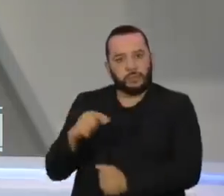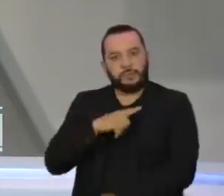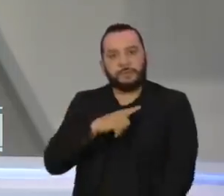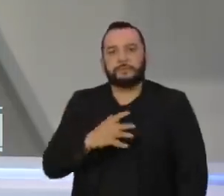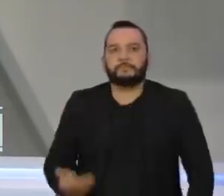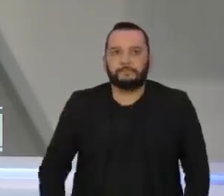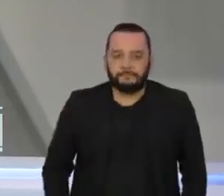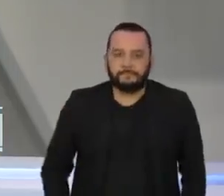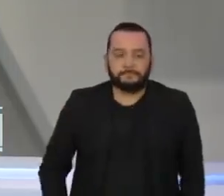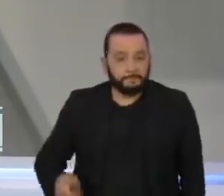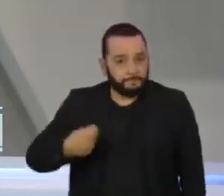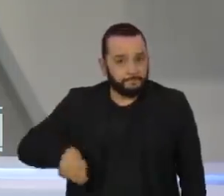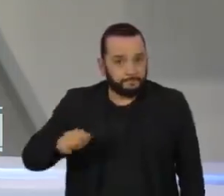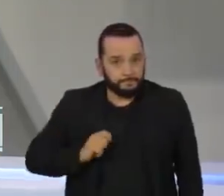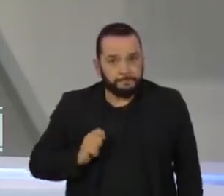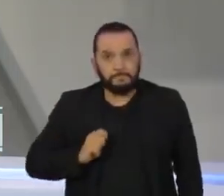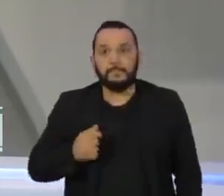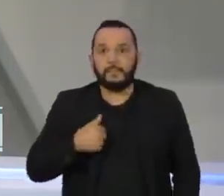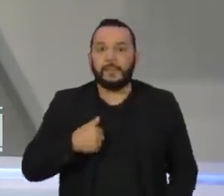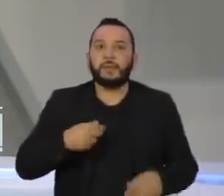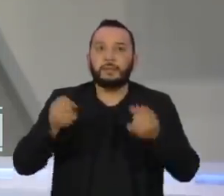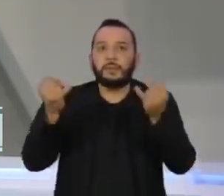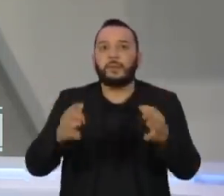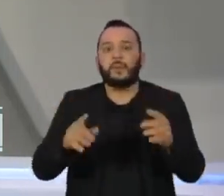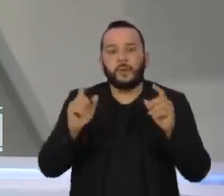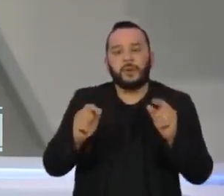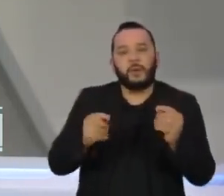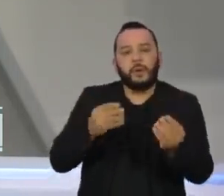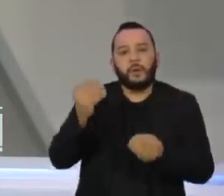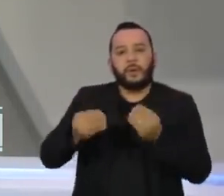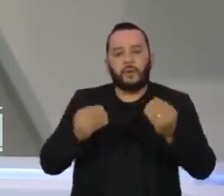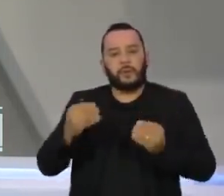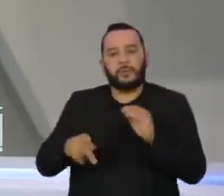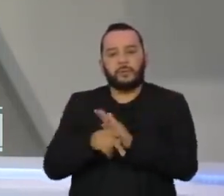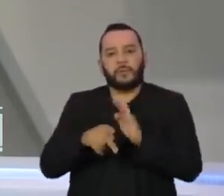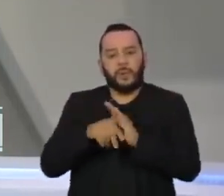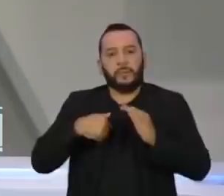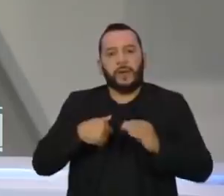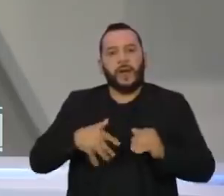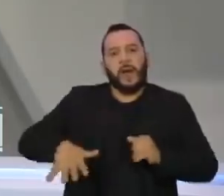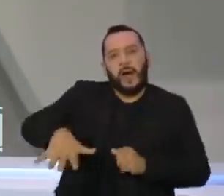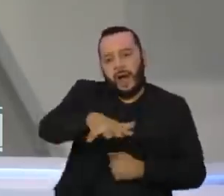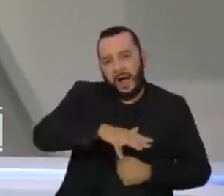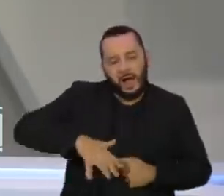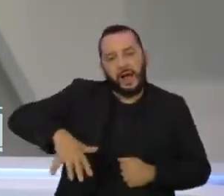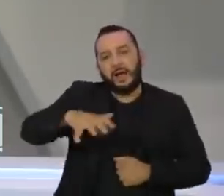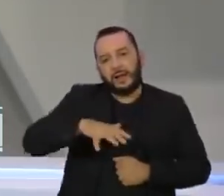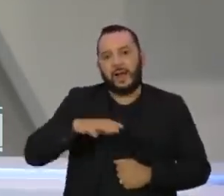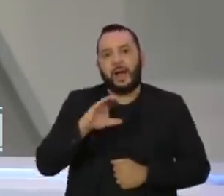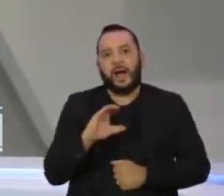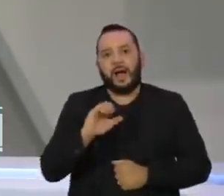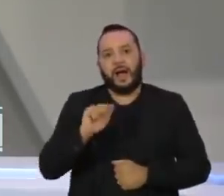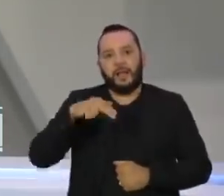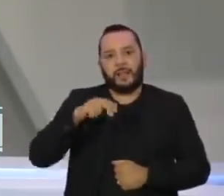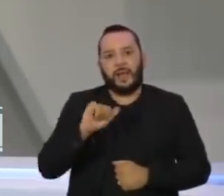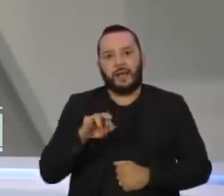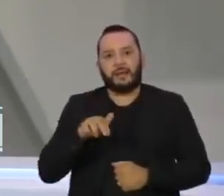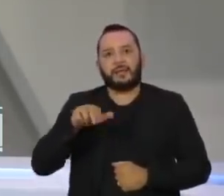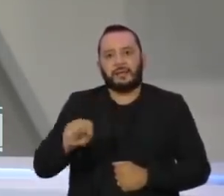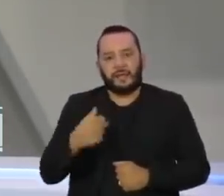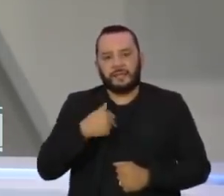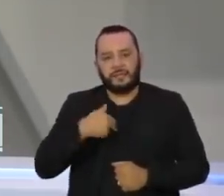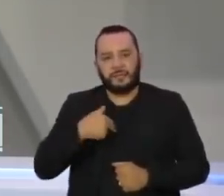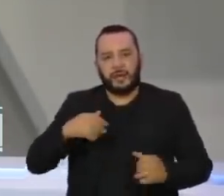e a Espanha declarou La Palma no arquipélago das Ilhas Canárias área de desastre por conta dos estragos provocados